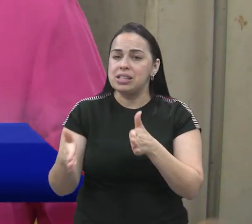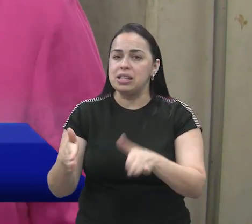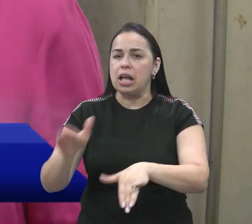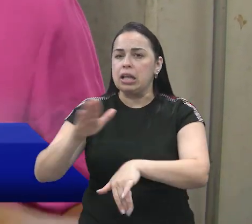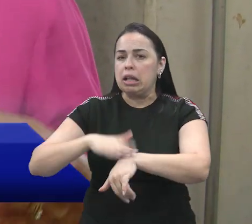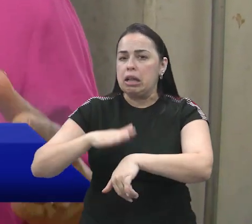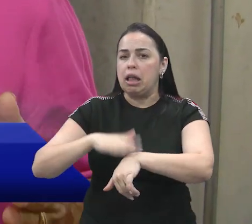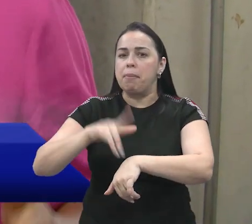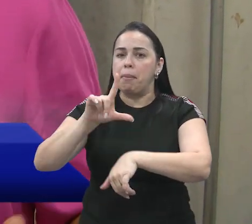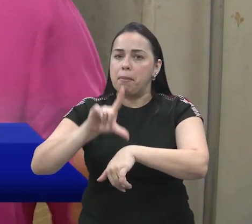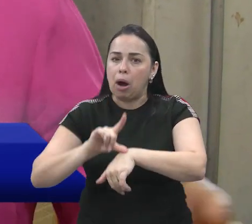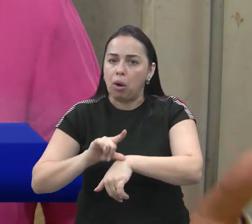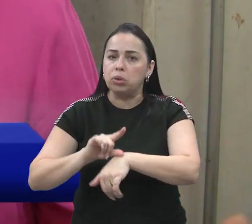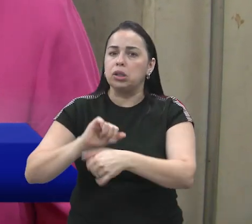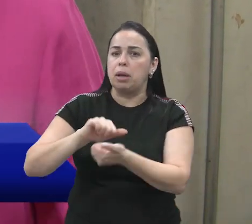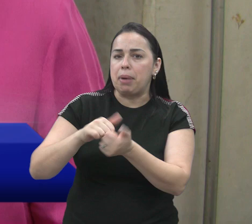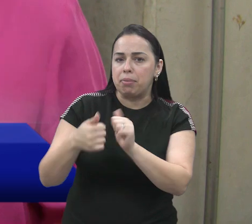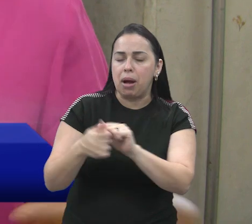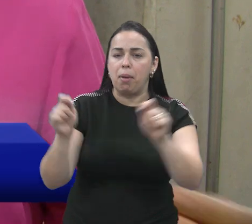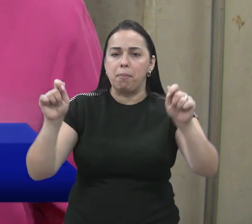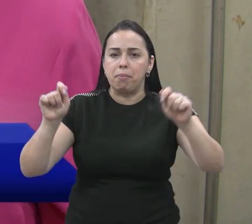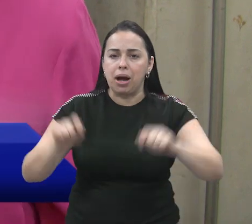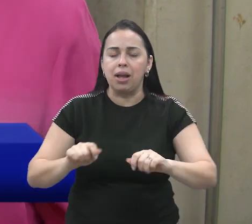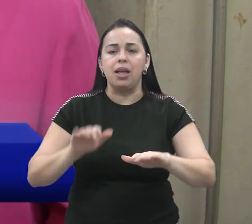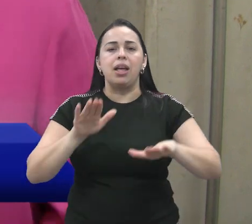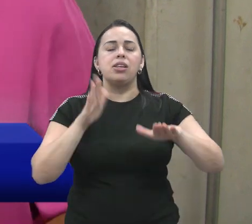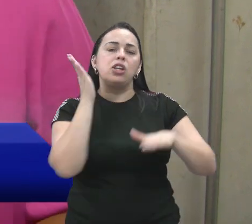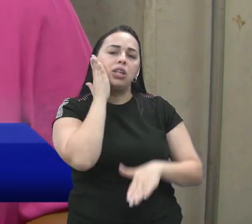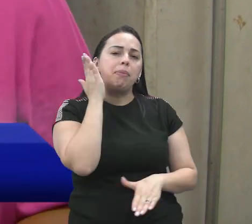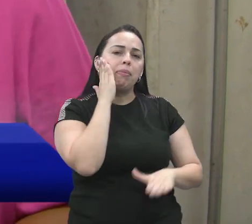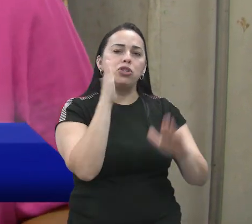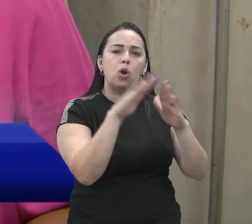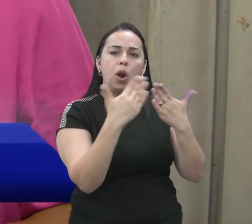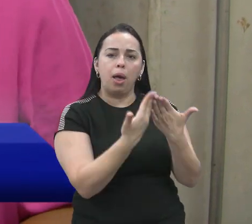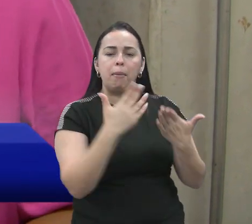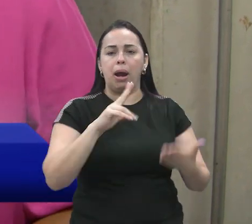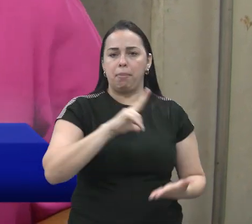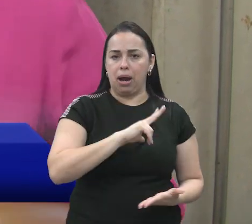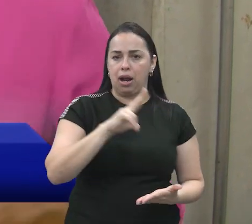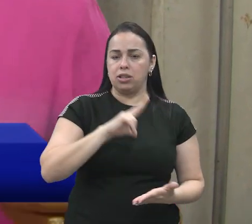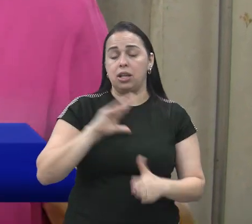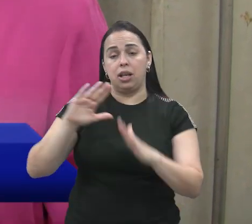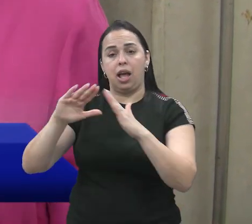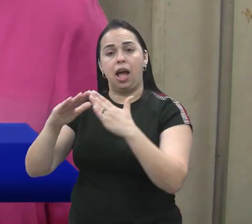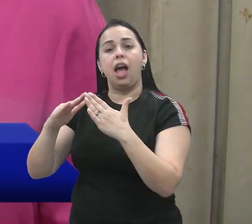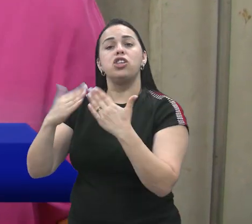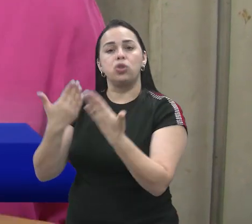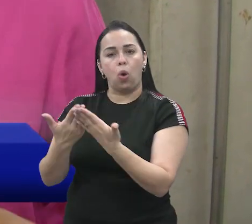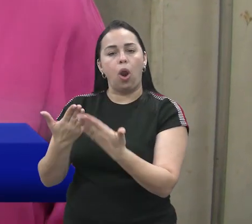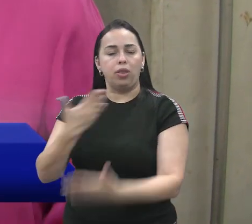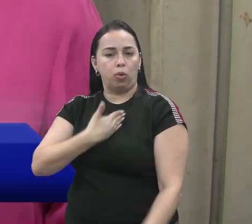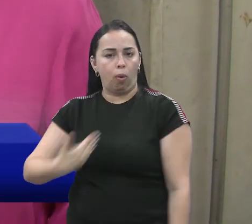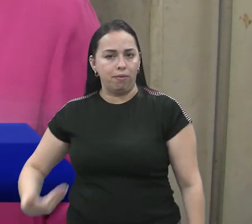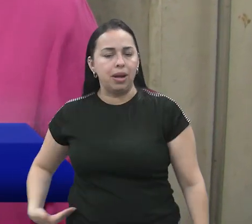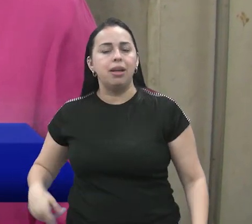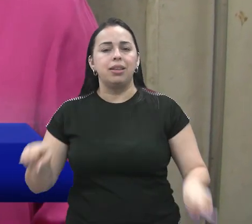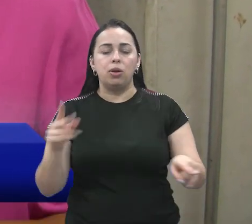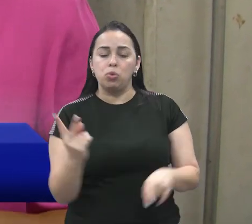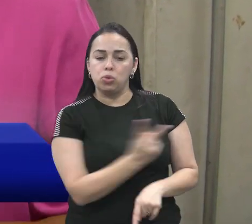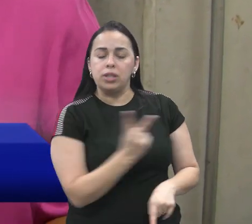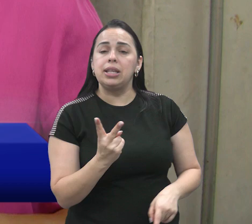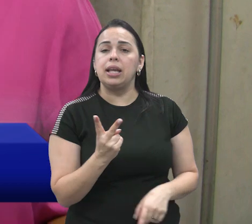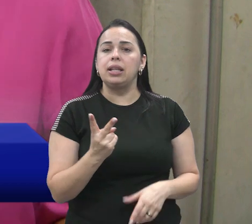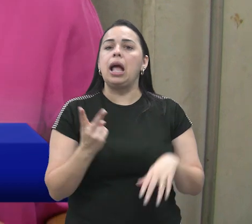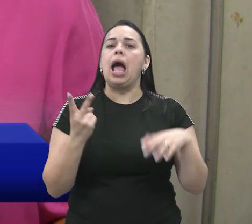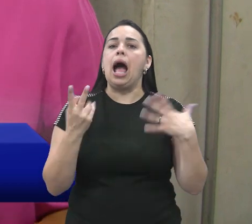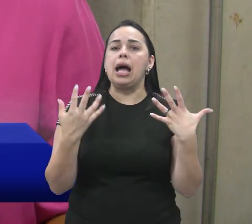vai ficar períodos menores até se adaptar. A gente sabe, tanto a rede particular como a rede municipal tem essa proposta de